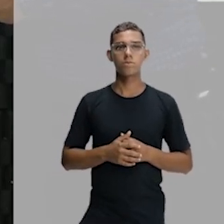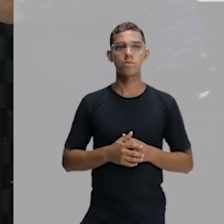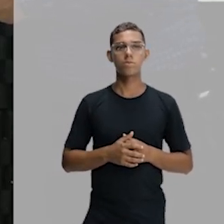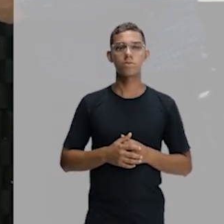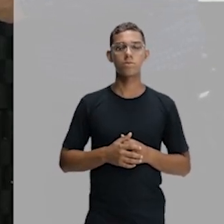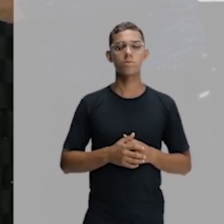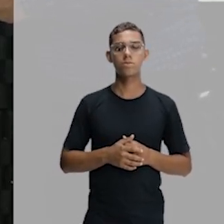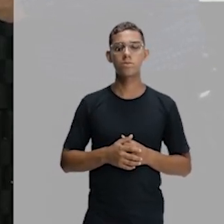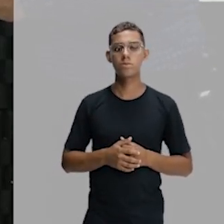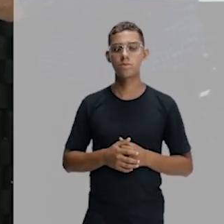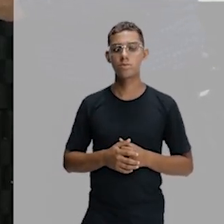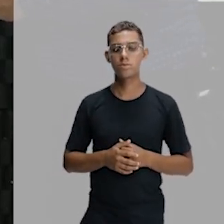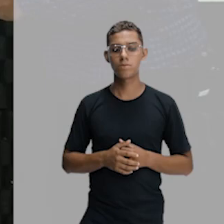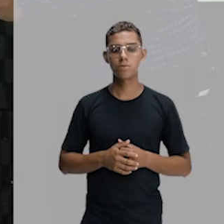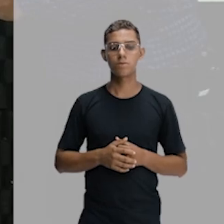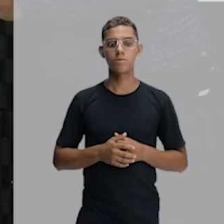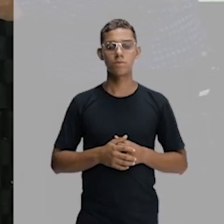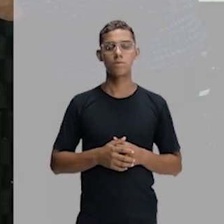descendentes.